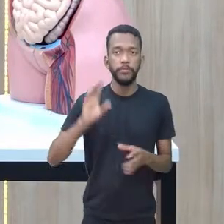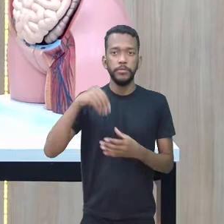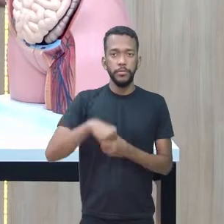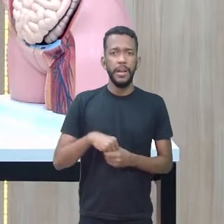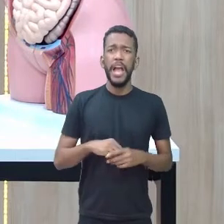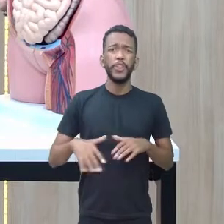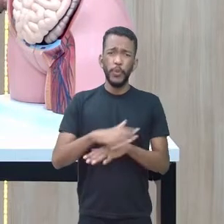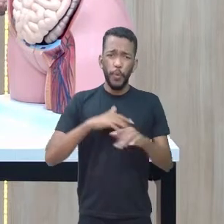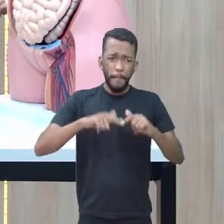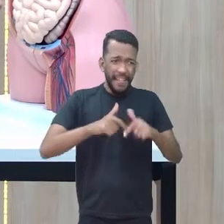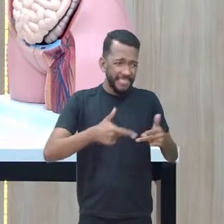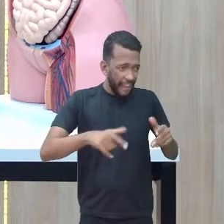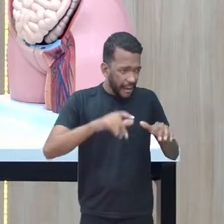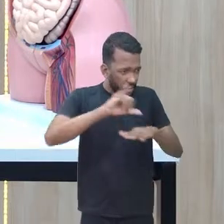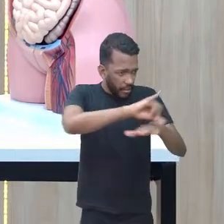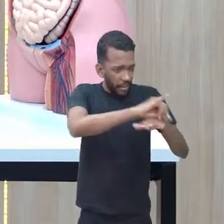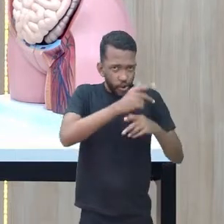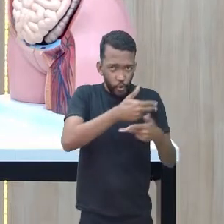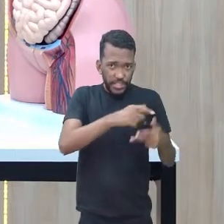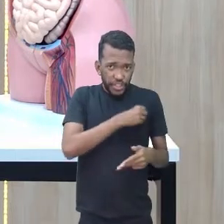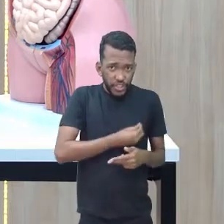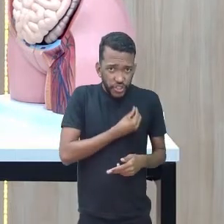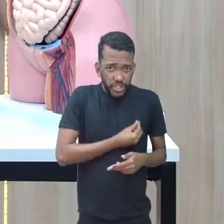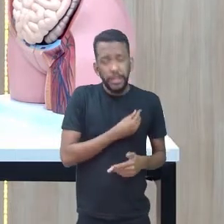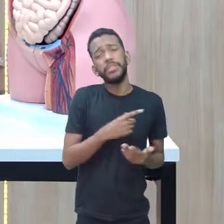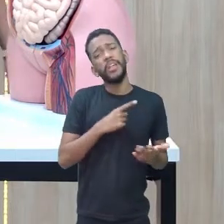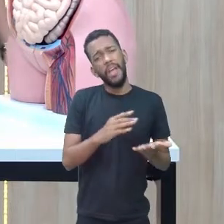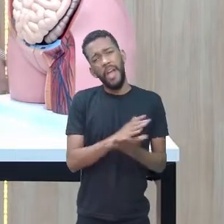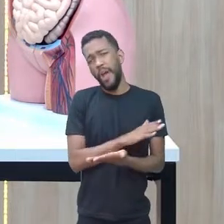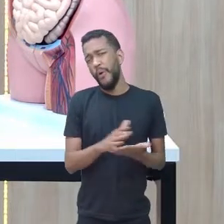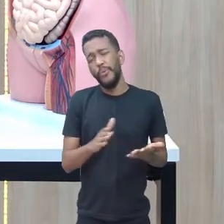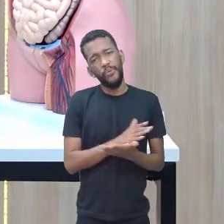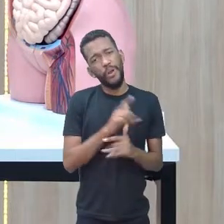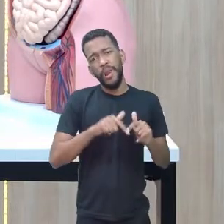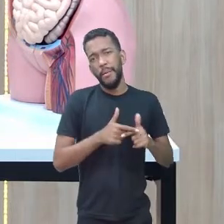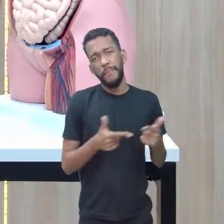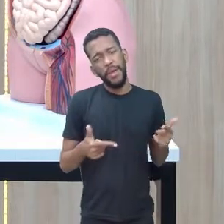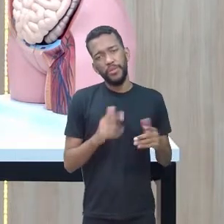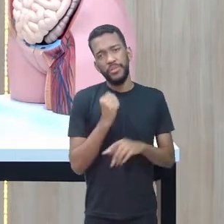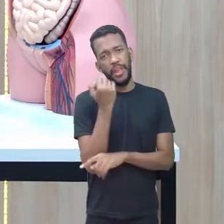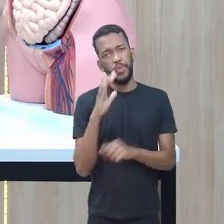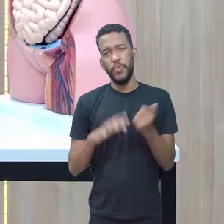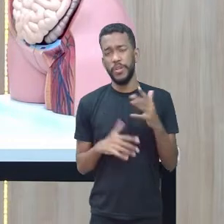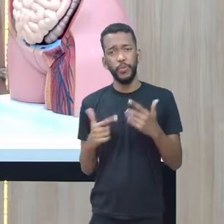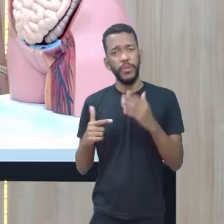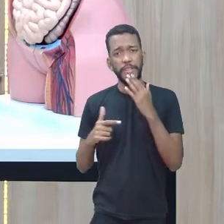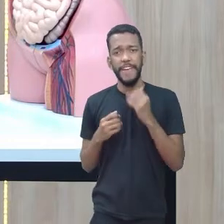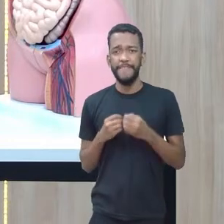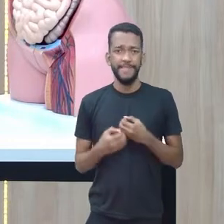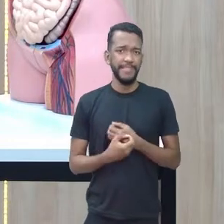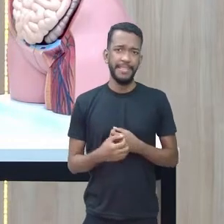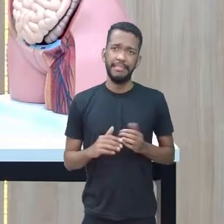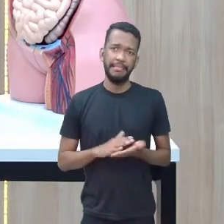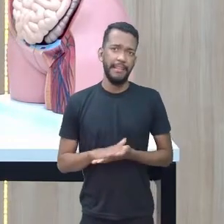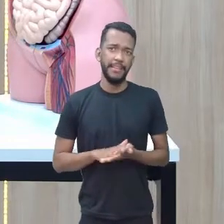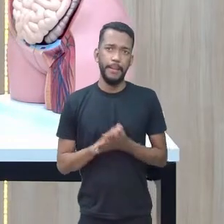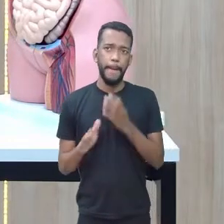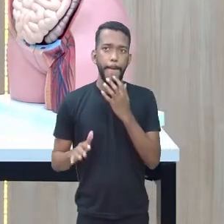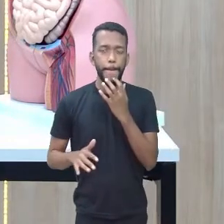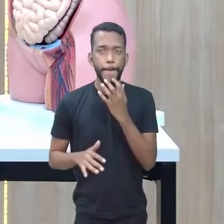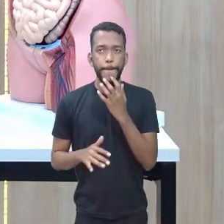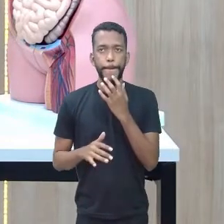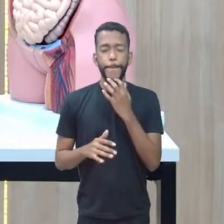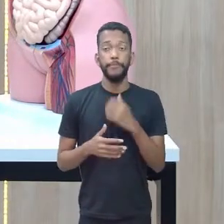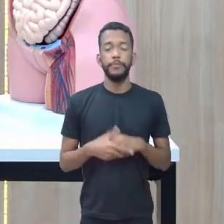matéria existente no planeta é formada por célula, porque a gente sabe que tem alguns elementos da natureza que não são vivos. E